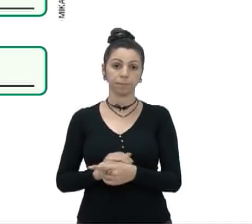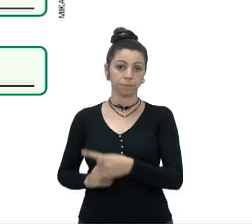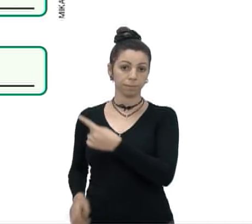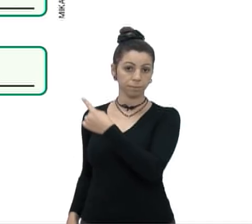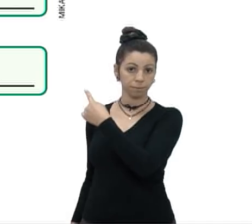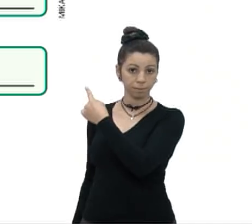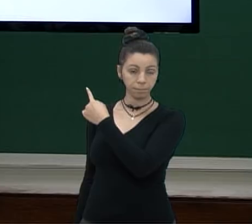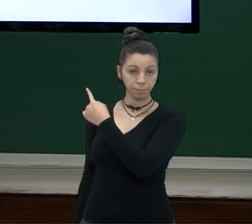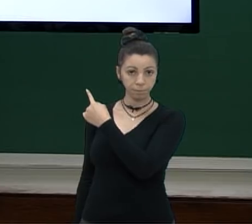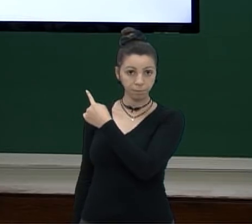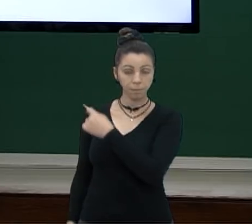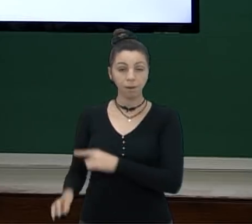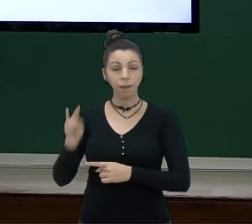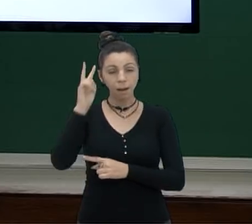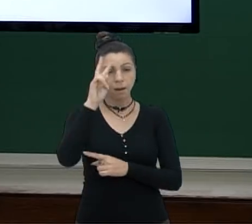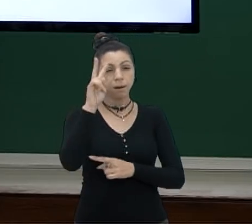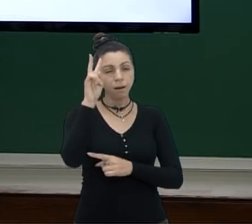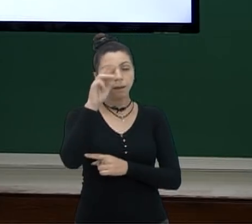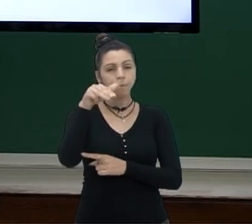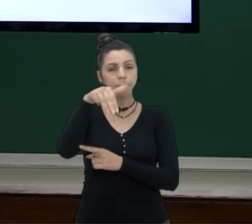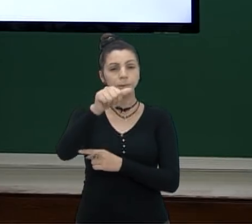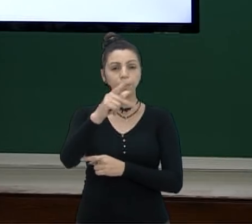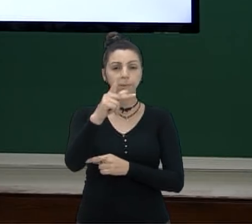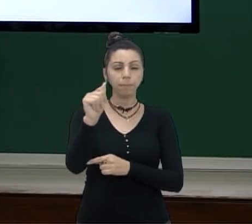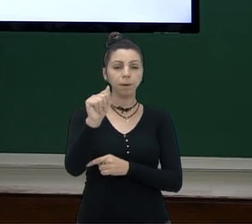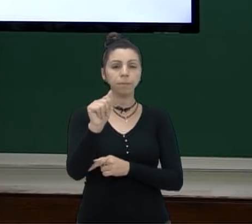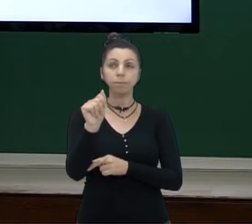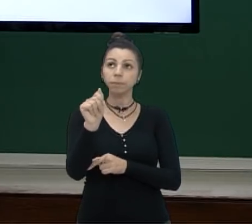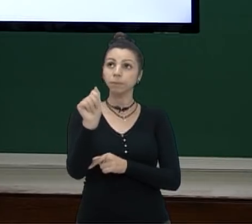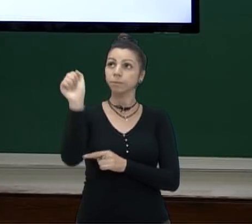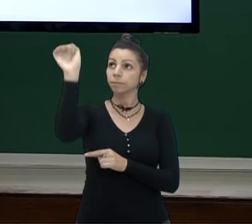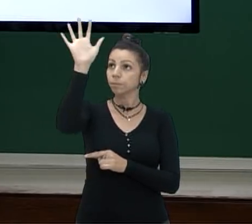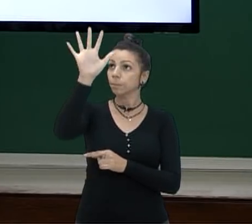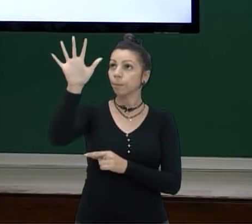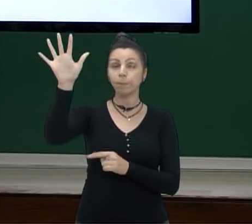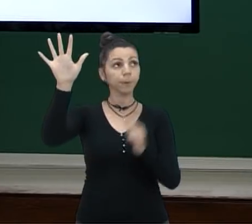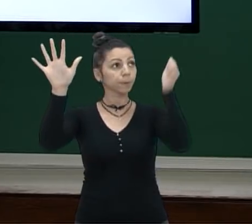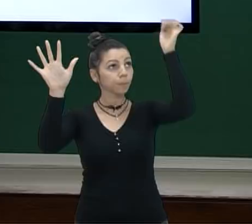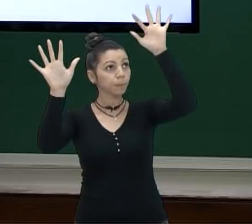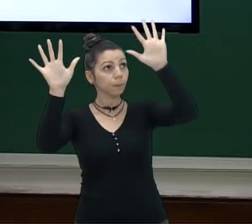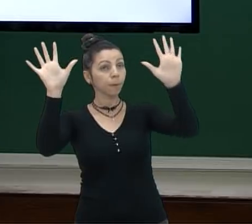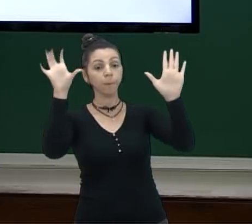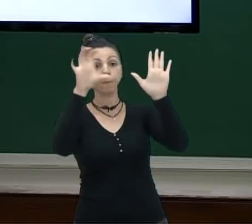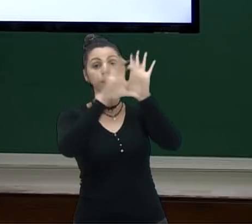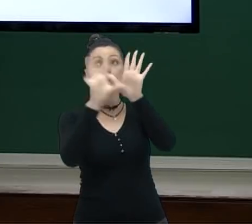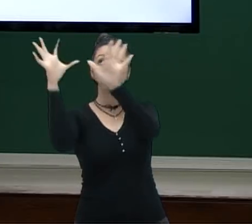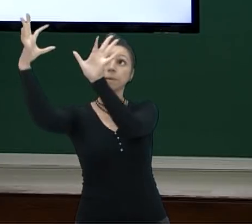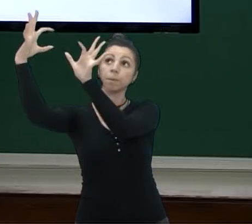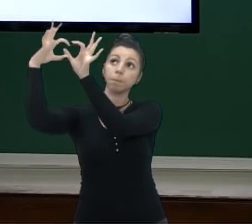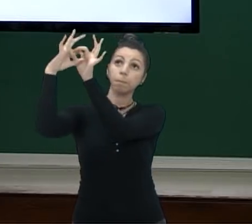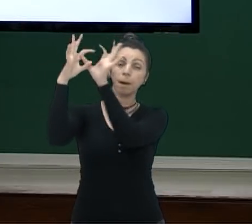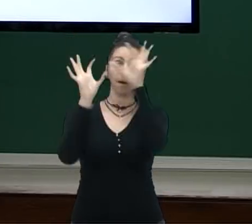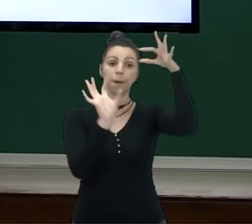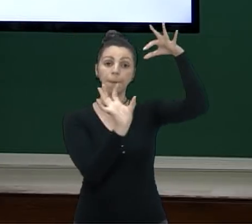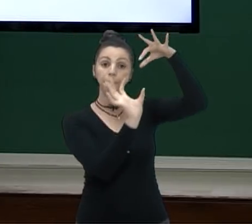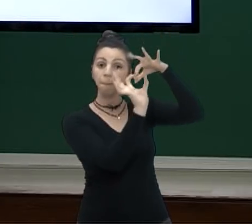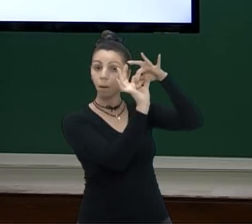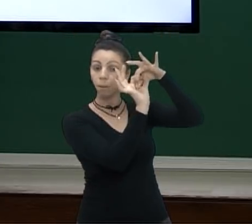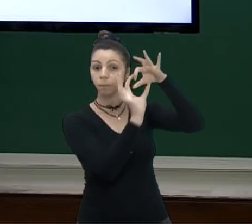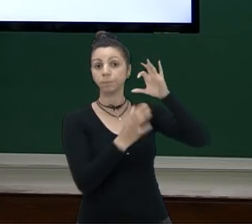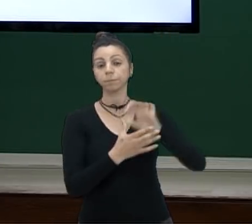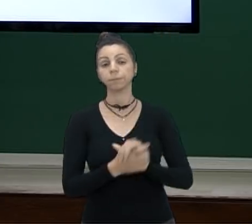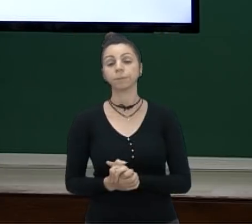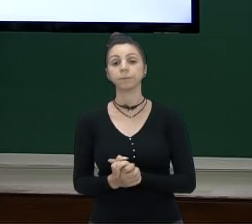esquema, lembra dos mapas mentais, dos mapas conceituais, que trazem os conceitos que nós vimos na aula de